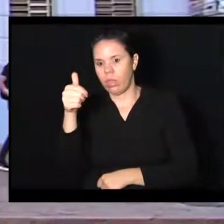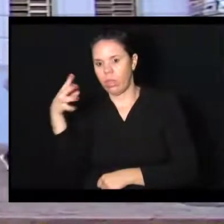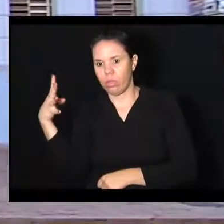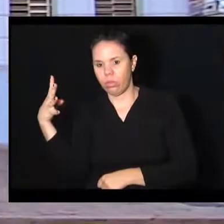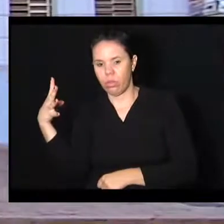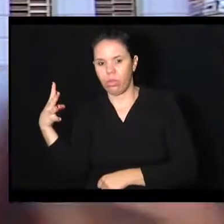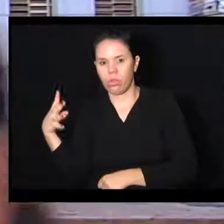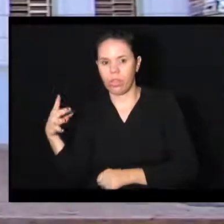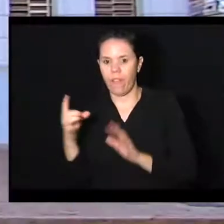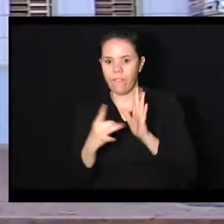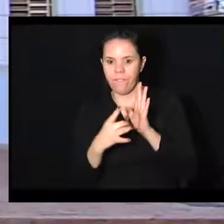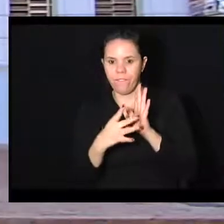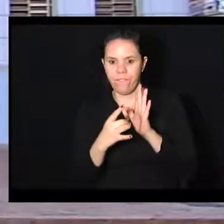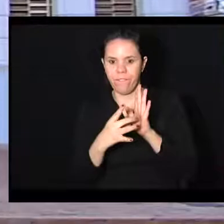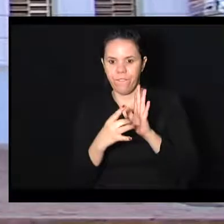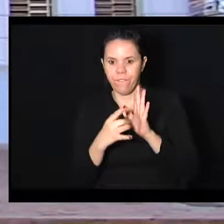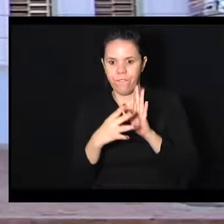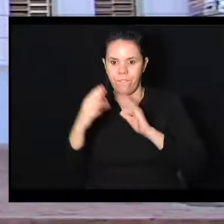vidros